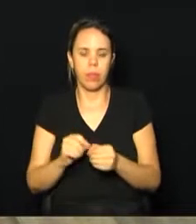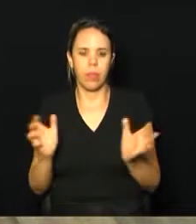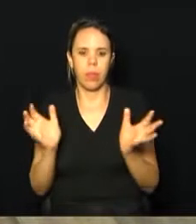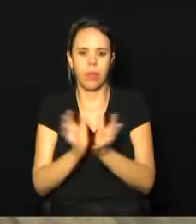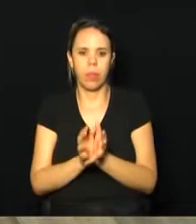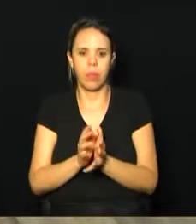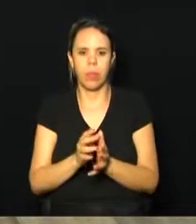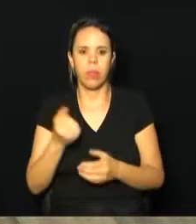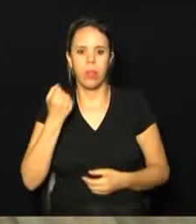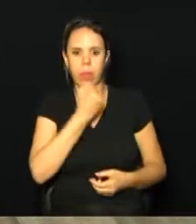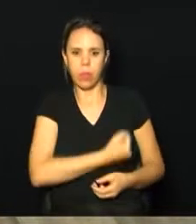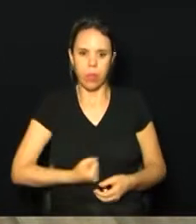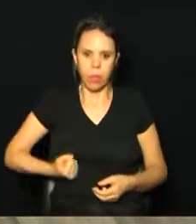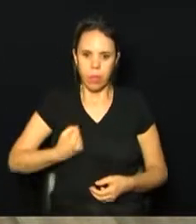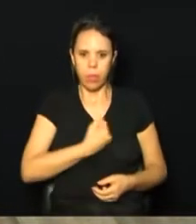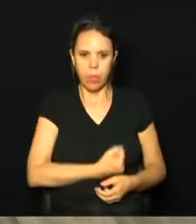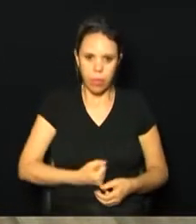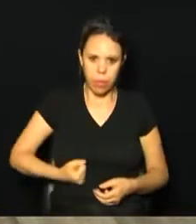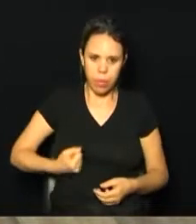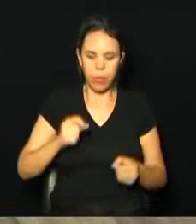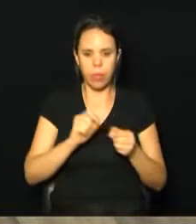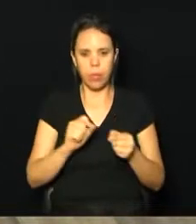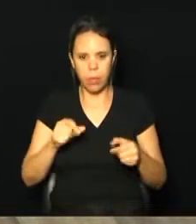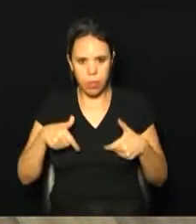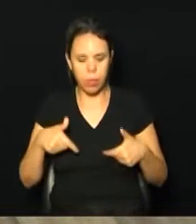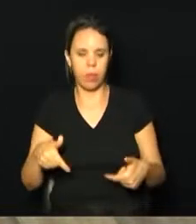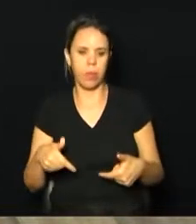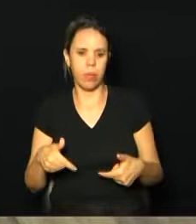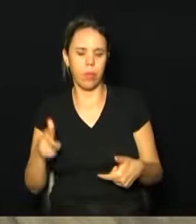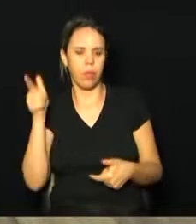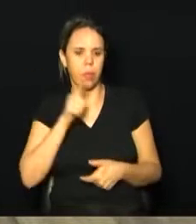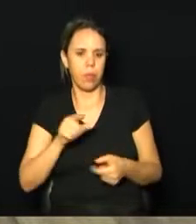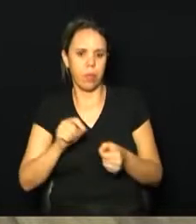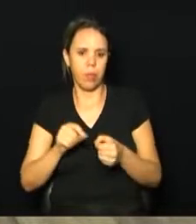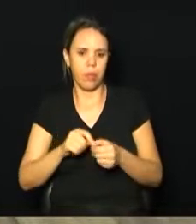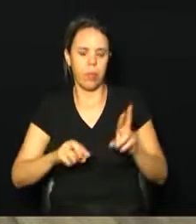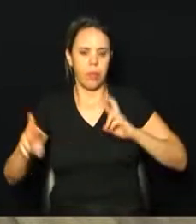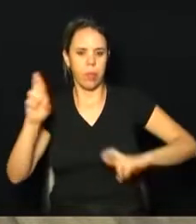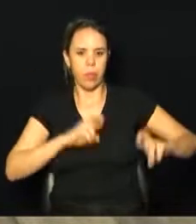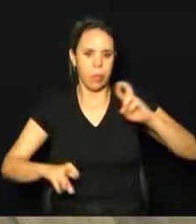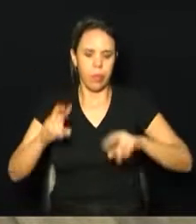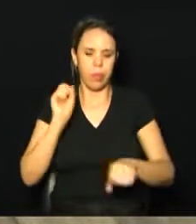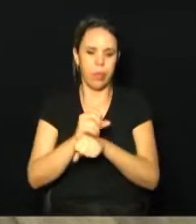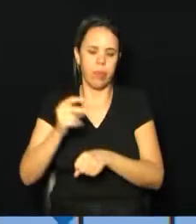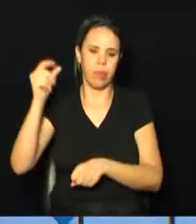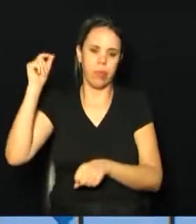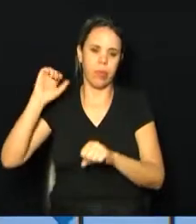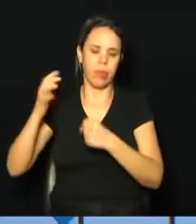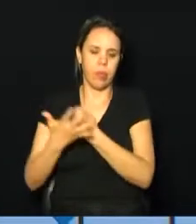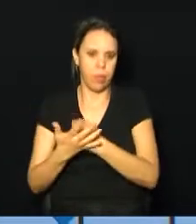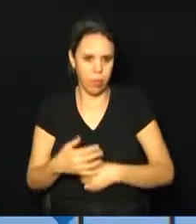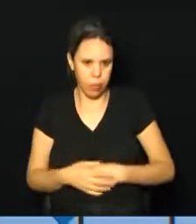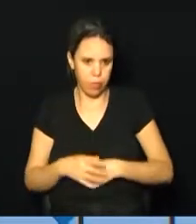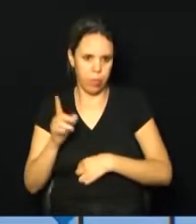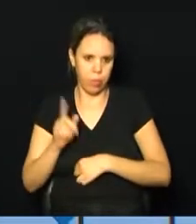de ultrassom. Essa ação é justamente para conseguir fazer os exames represados devido à pandemia,